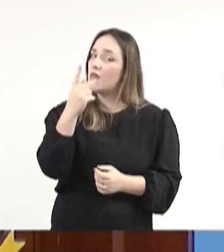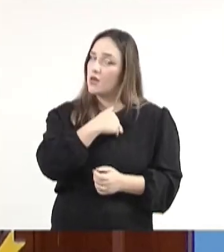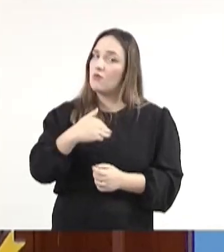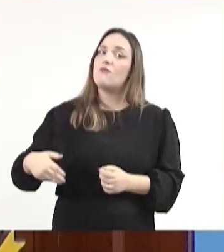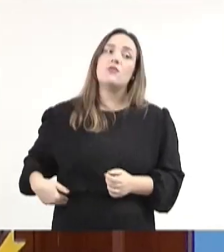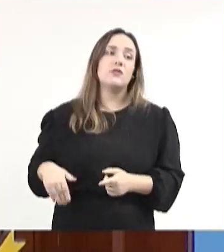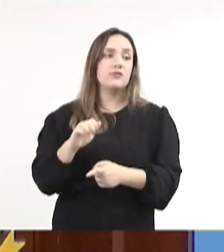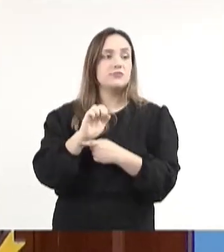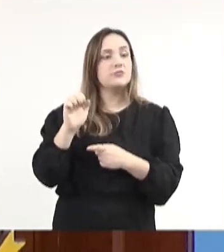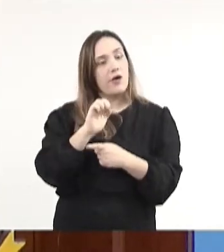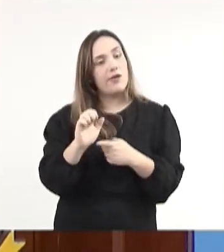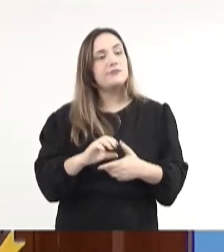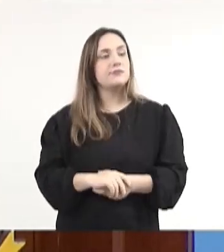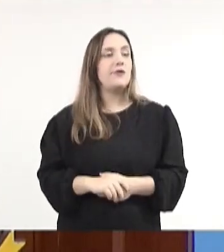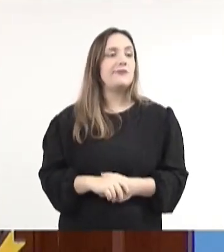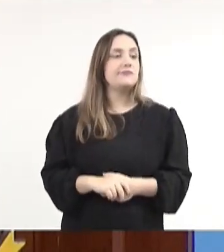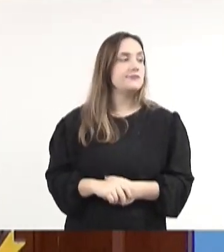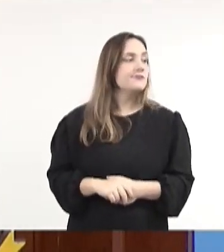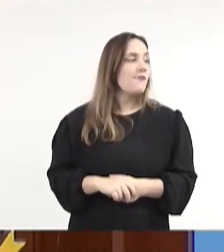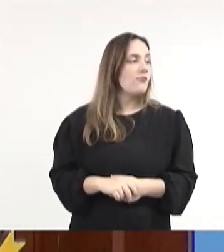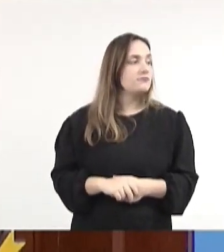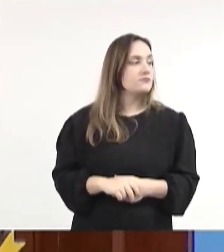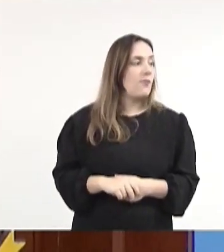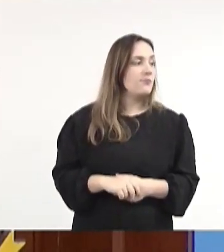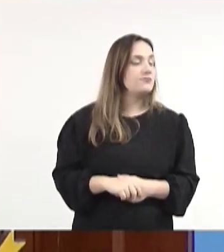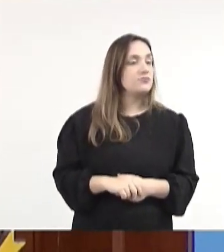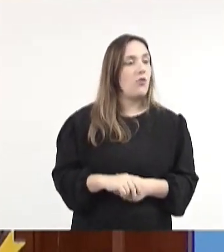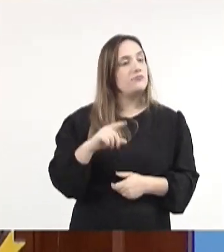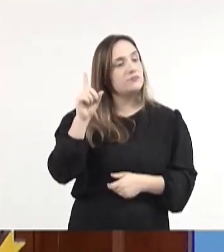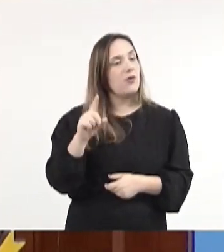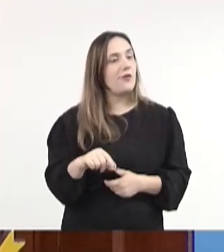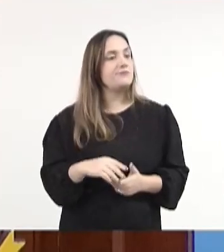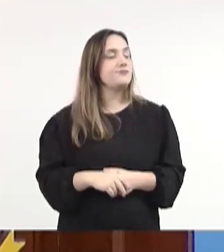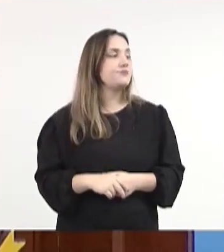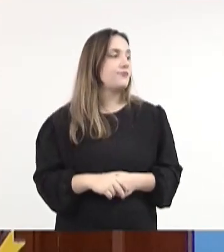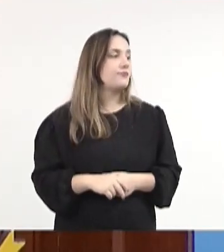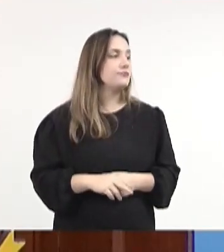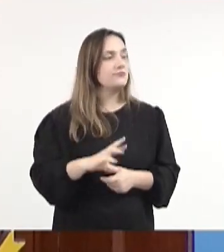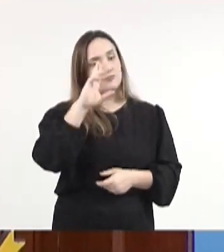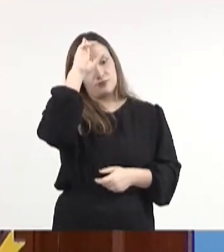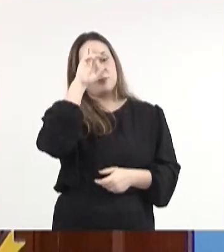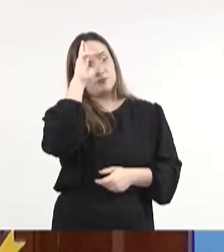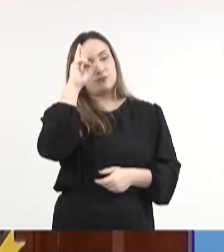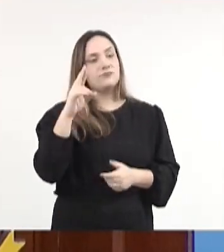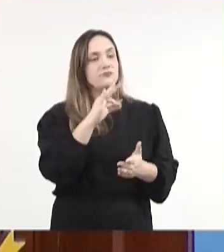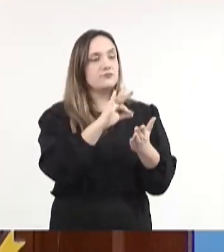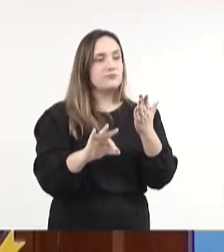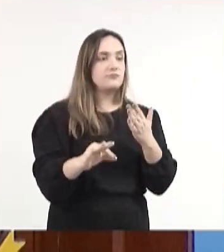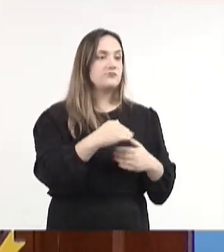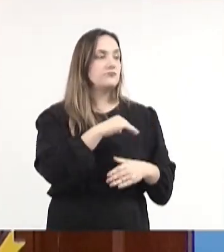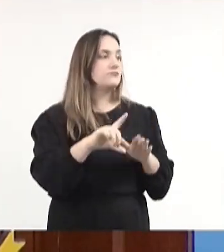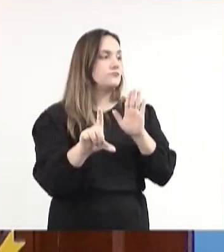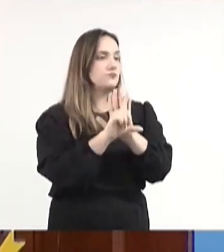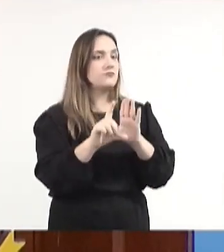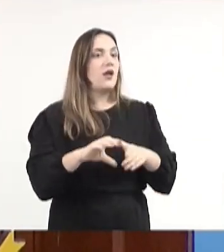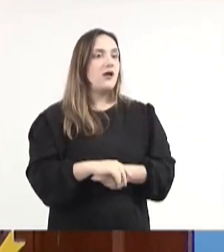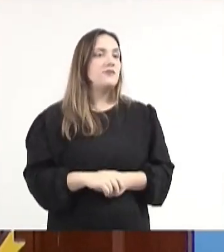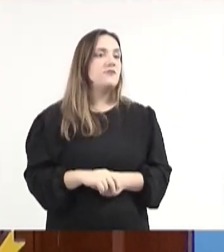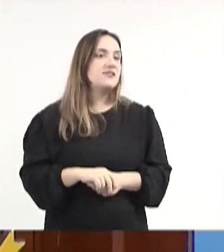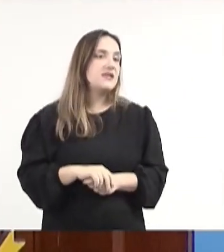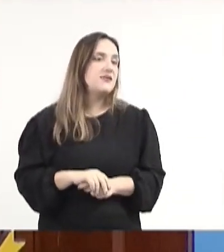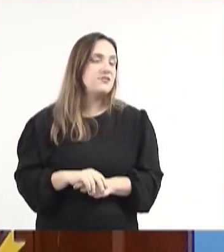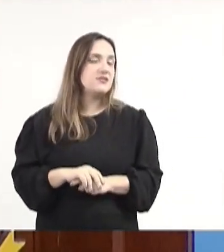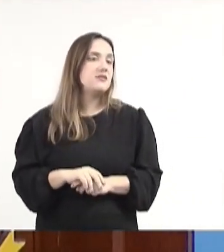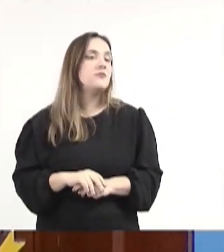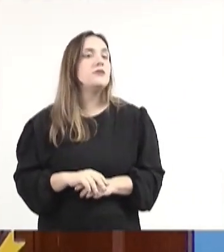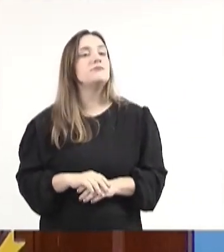ela foi, e coincidentemente, foi a Rose que sancionou essa lei, que foi justamente num período em que o governador Reinaldo